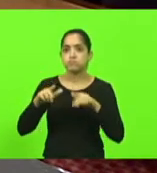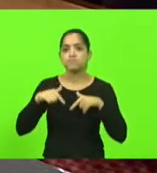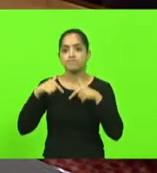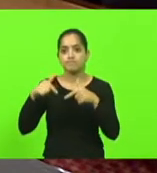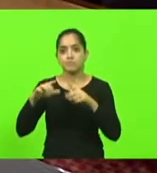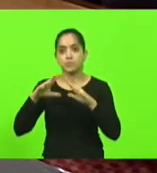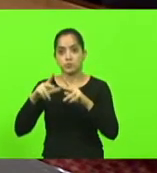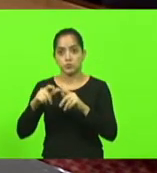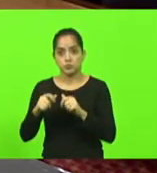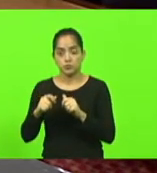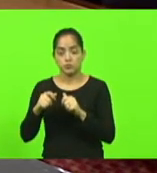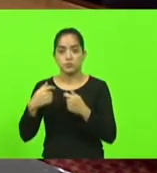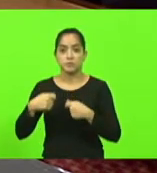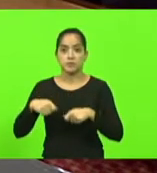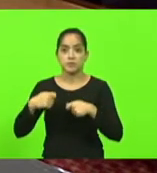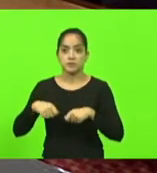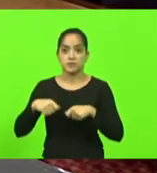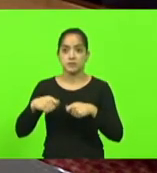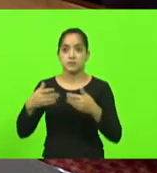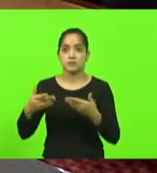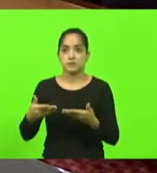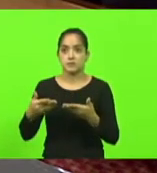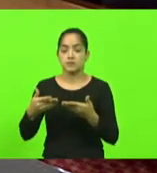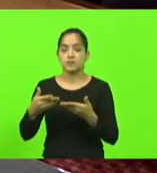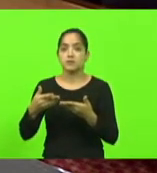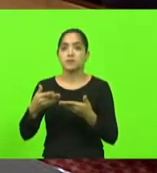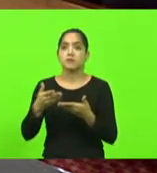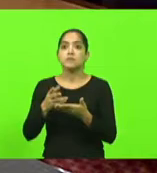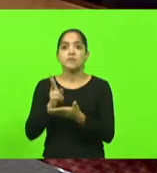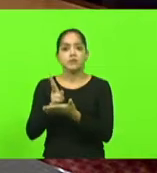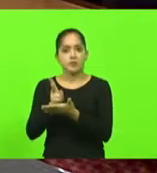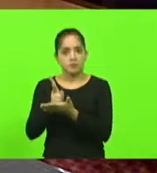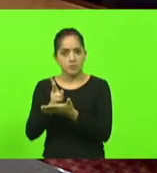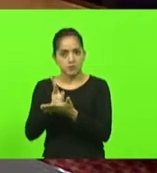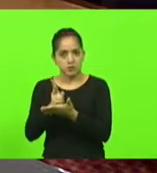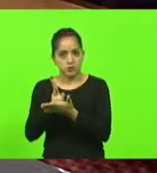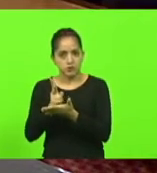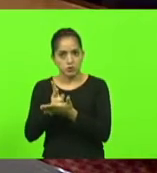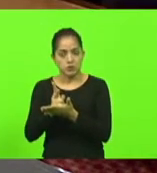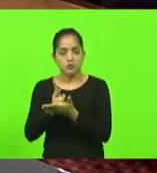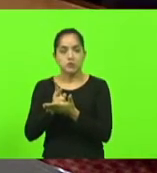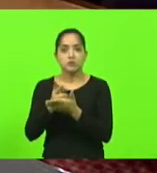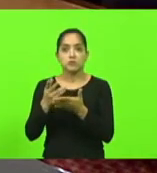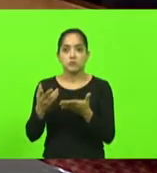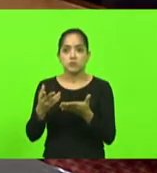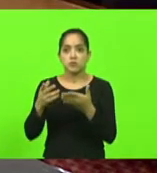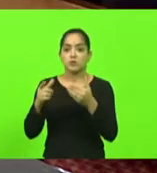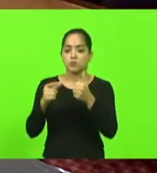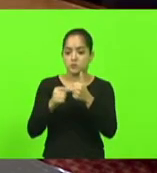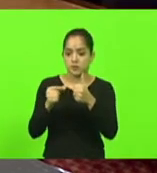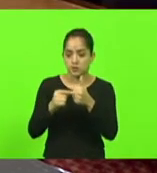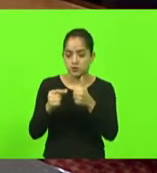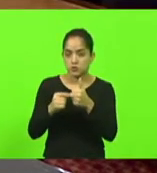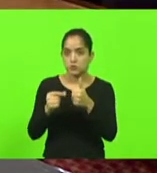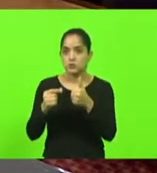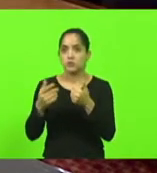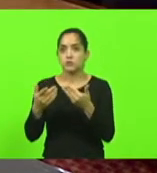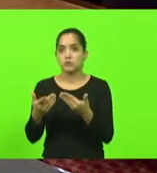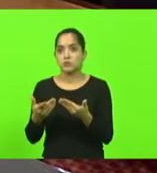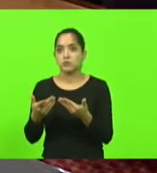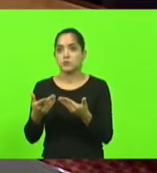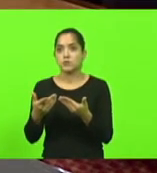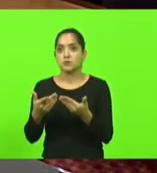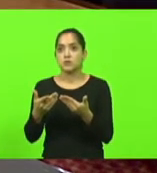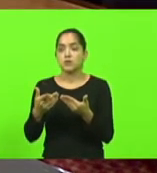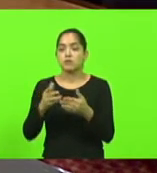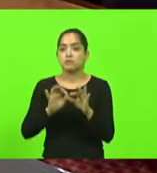Assembleia. O projeto fica mantido, toda a sua essência, a grande maioria dos seus artigos, e como colaborou